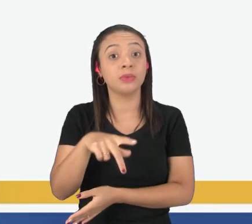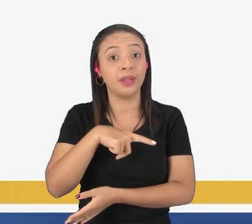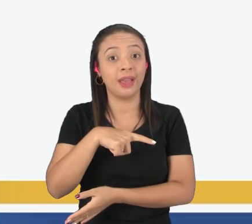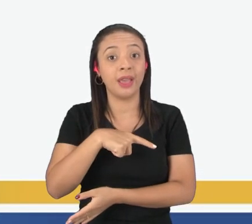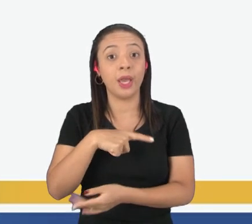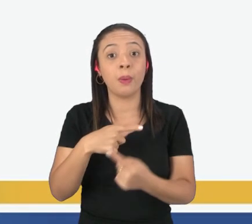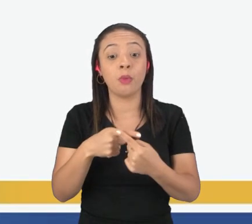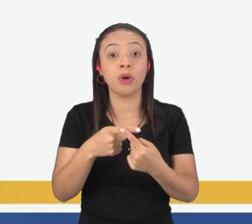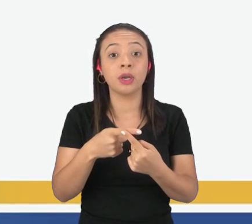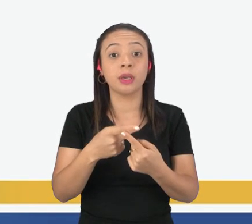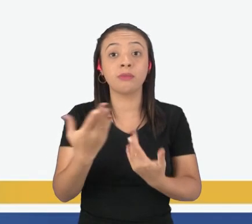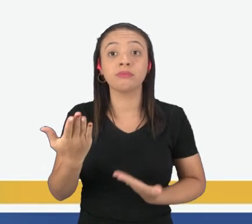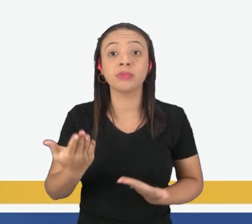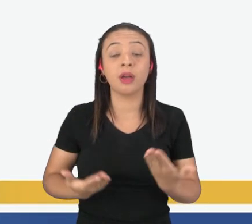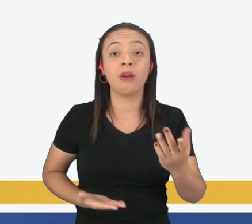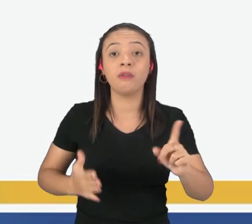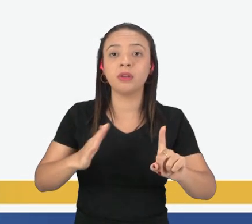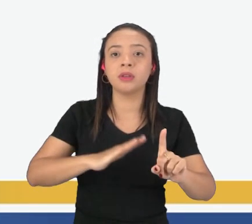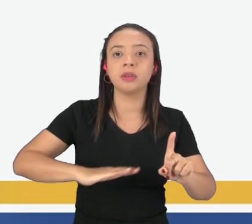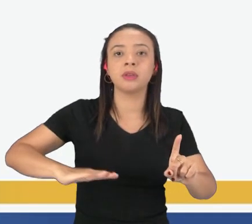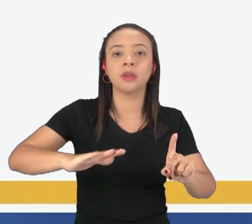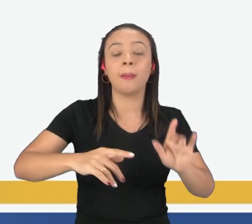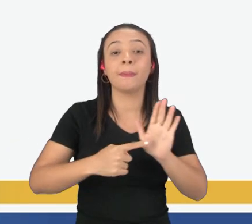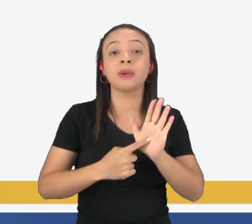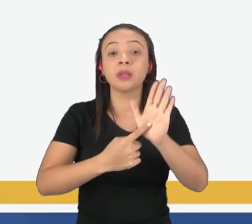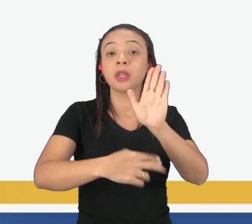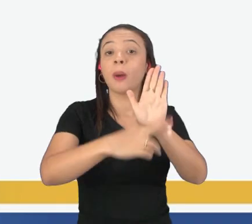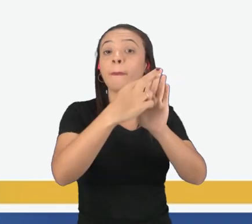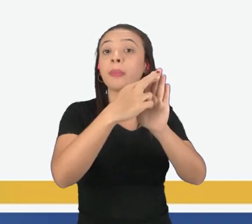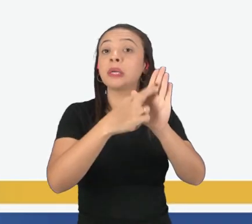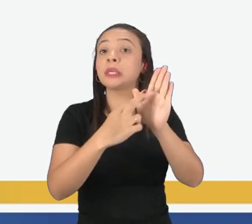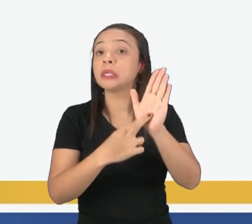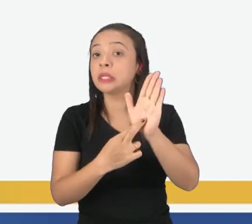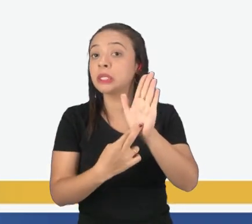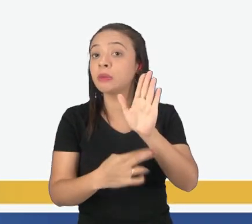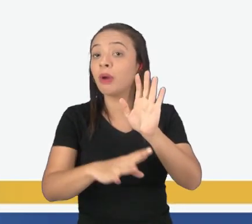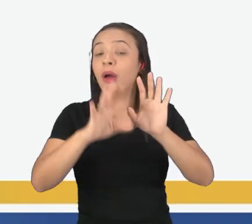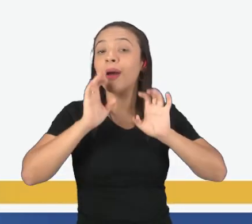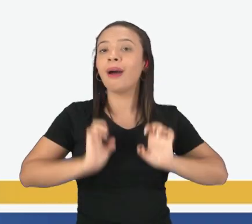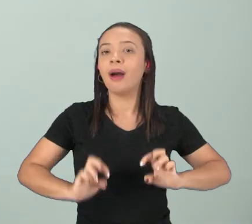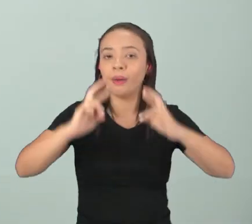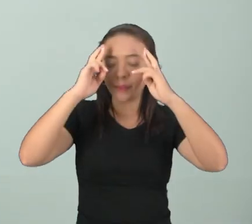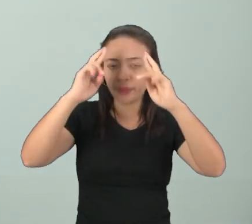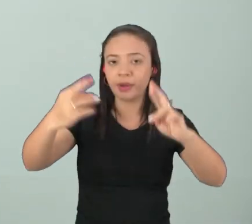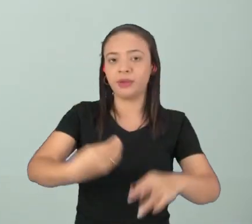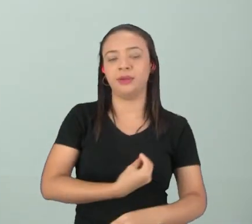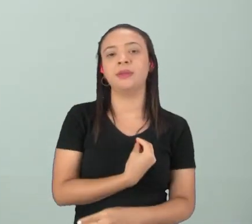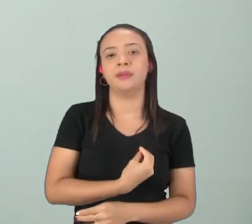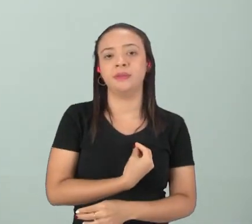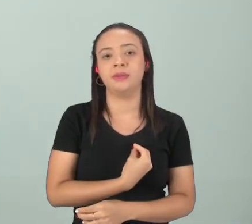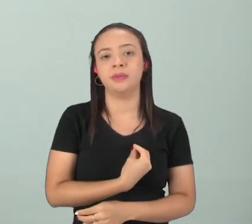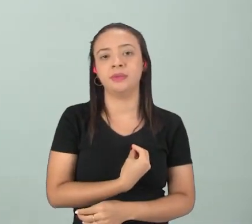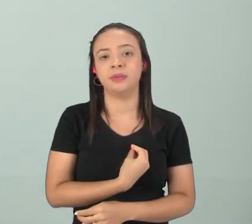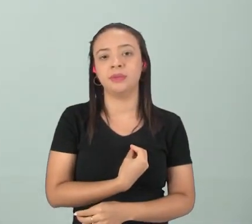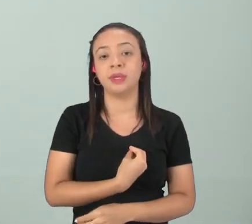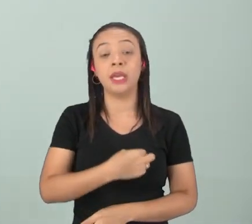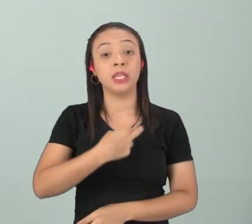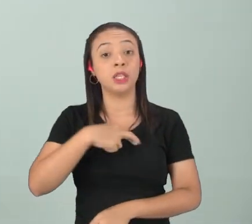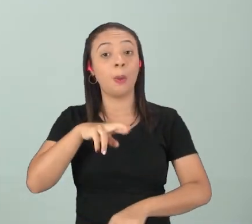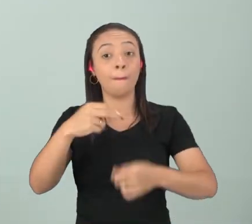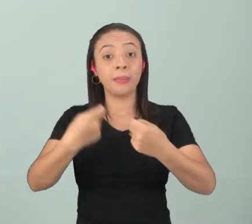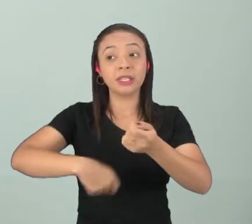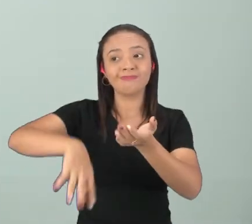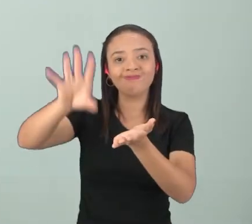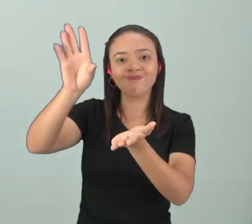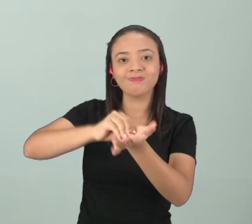servir a sociedade, sendo exemplo de princípios éticos de respeito à vida e dignidade humana. A religião deve ser exemplo